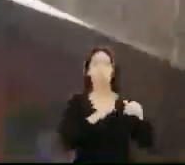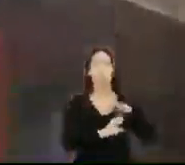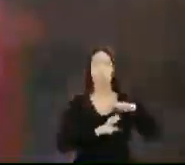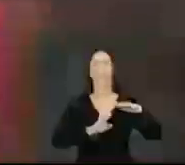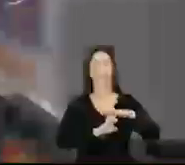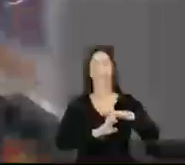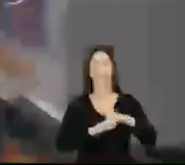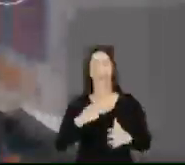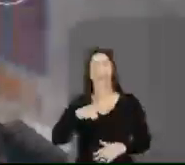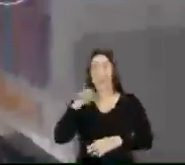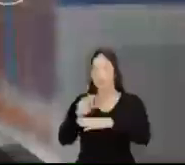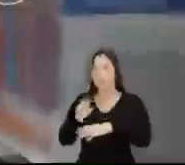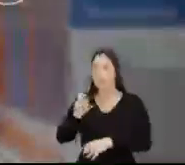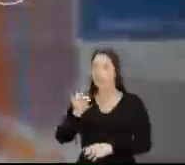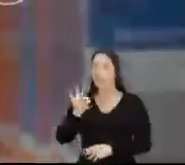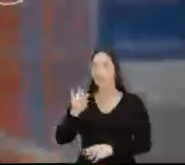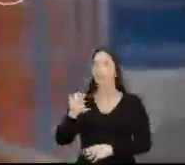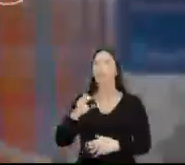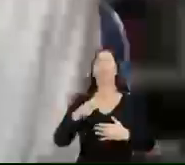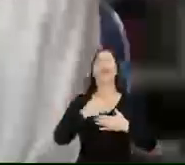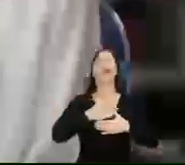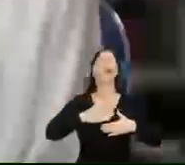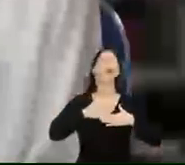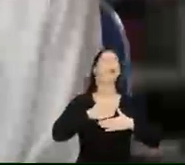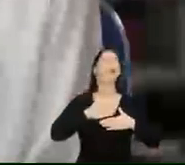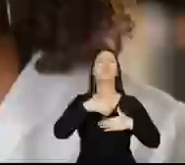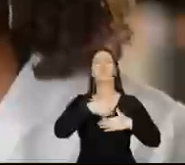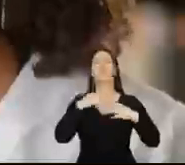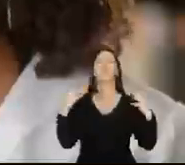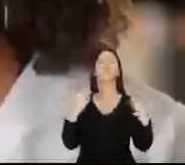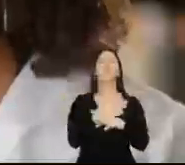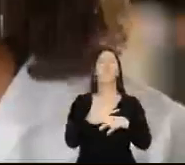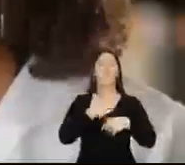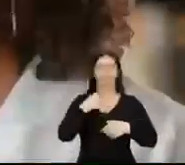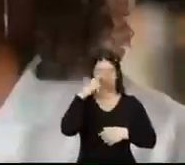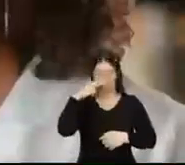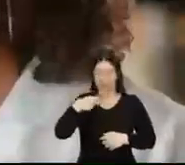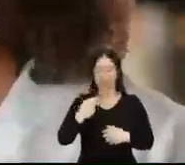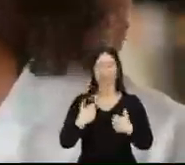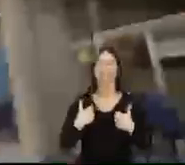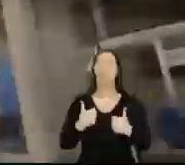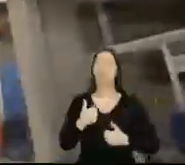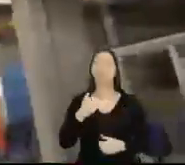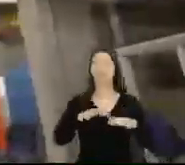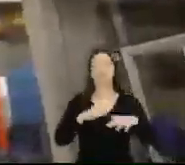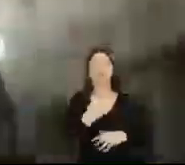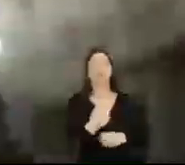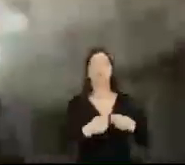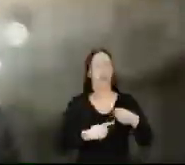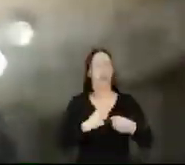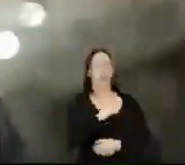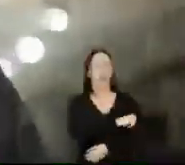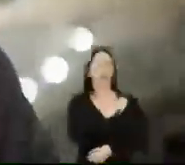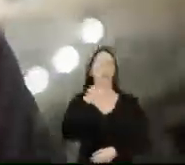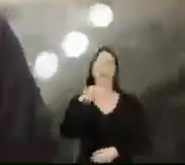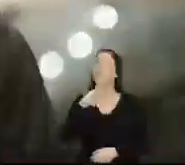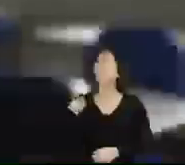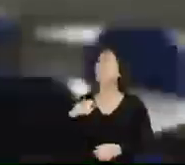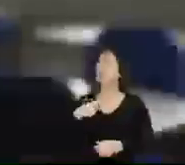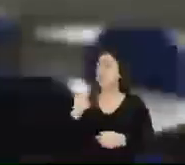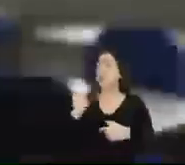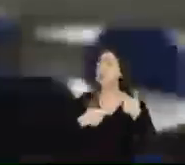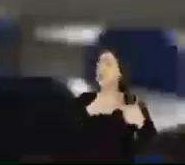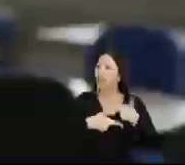cursar o ensino técnico. Isso é garantia de emprego. Ter conseguido entrar na ETEC, eu me sinto realizada, sabe? Eu fico muito feliz comigo mesma. Os alunos voltam